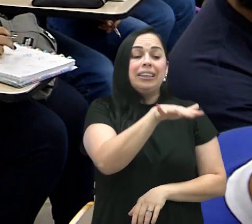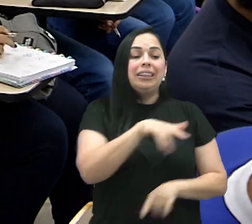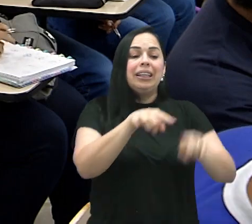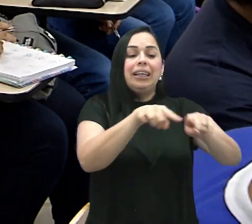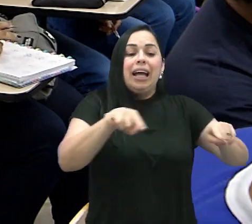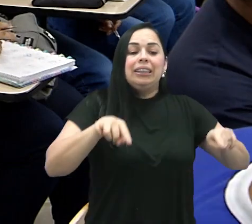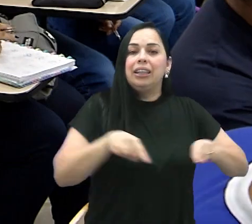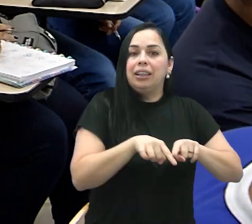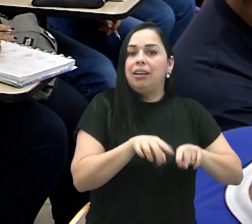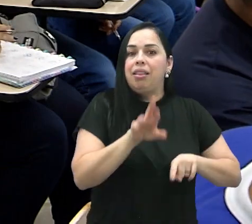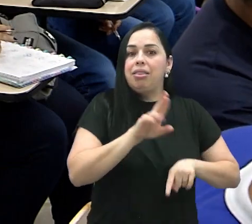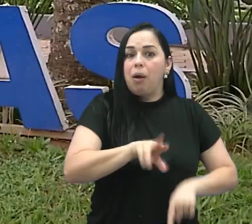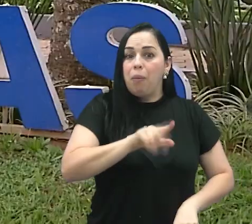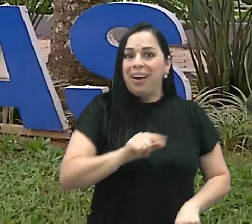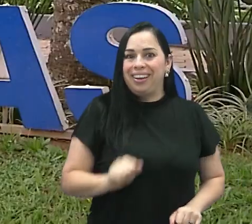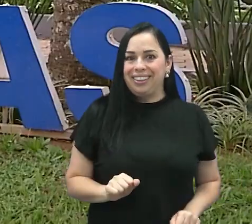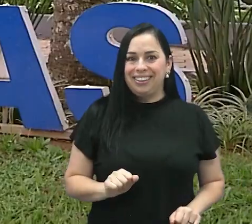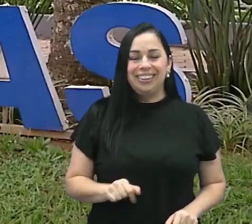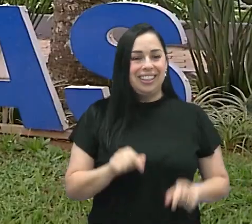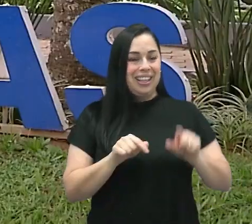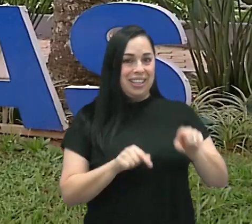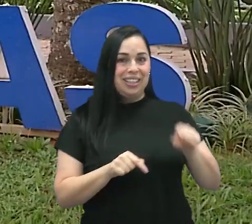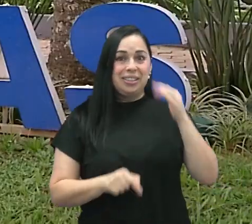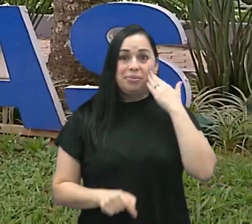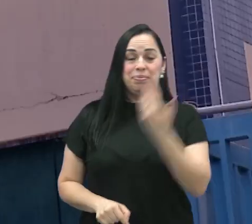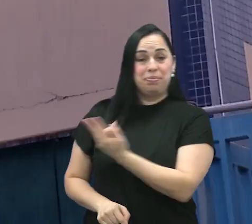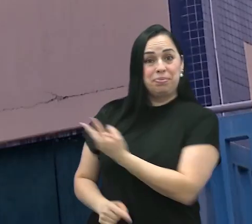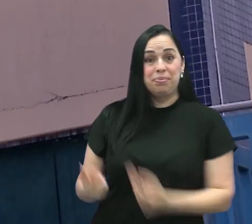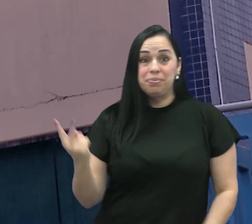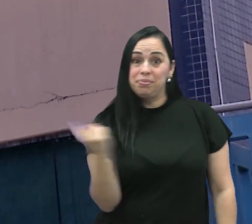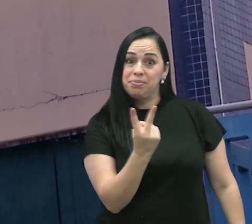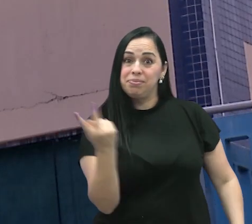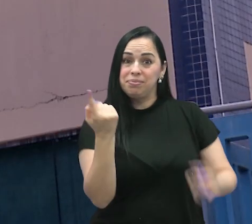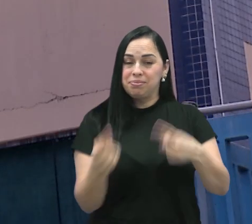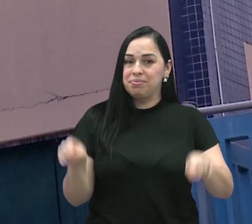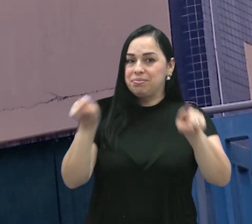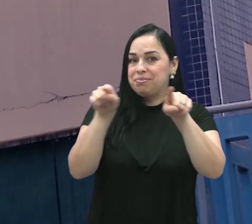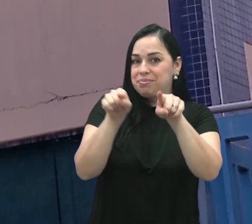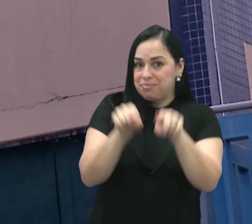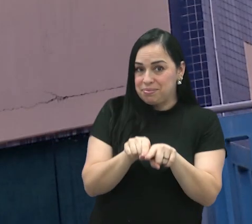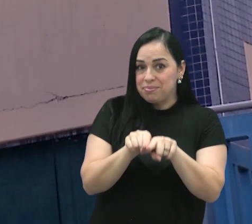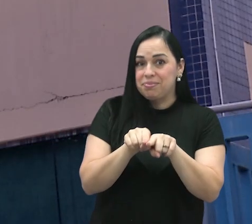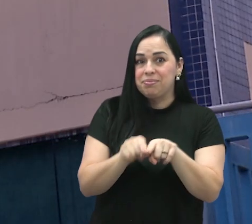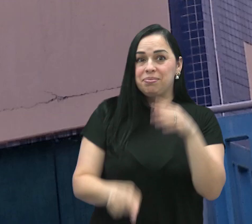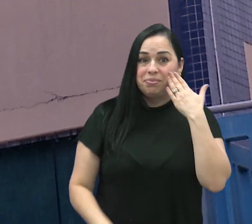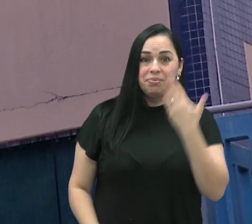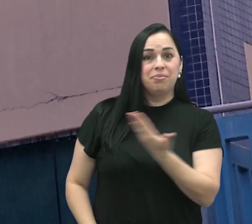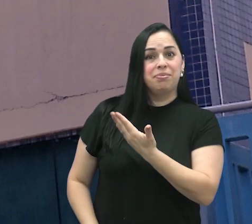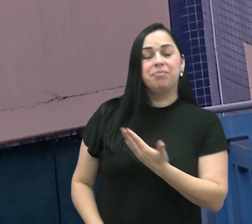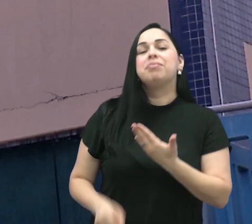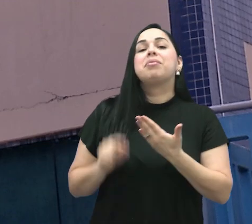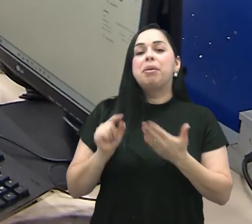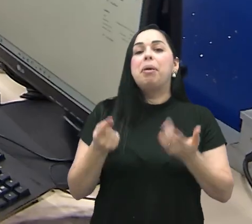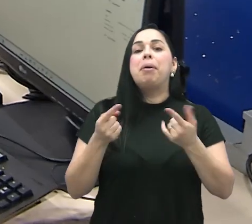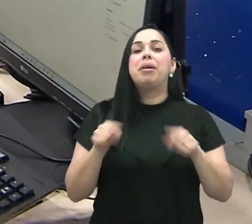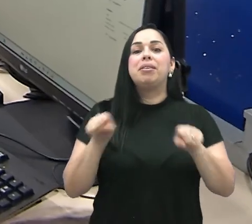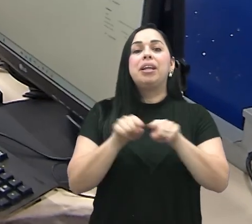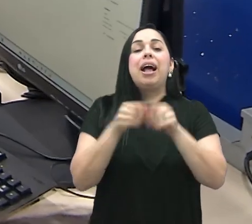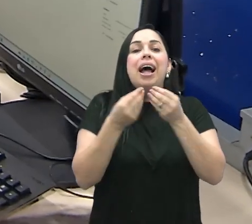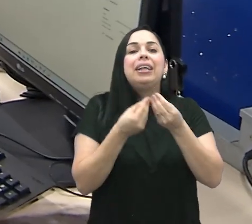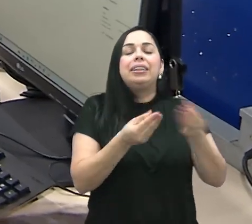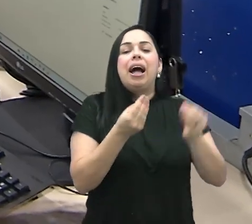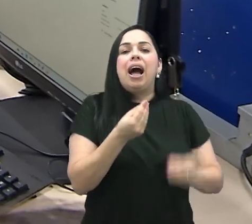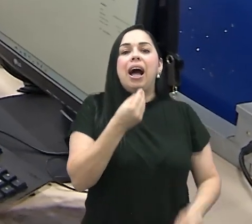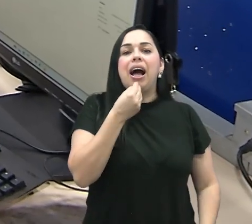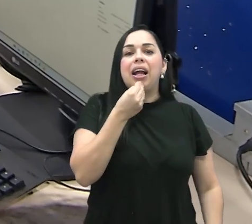só dentro da sala de aula. Uma parceria entre o CEPAS e a Associação das Empresas do Vale do Paraíba, a ASECRE, vai permitir